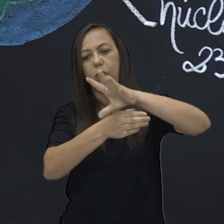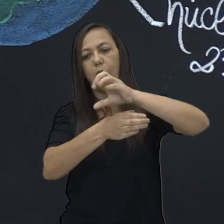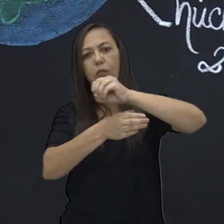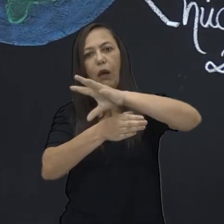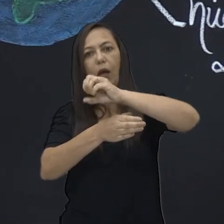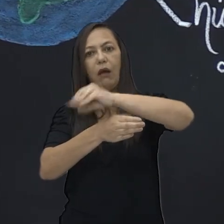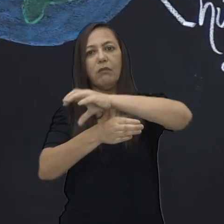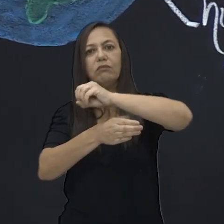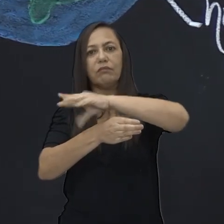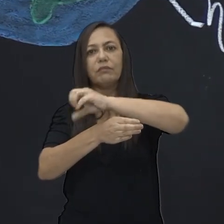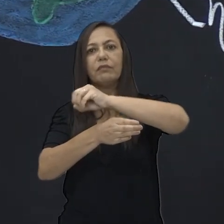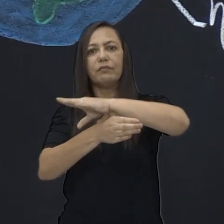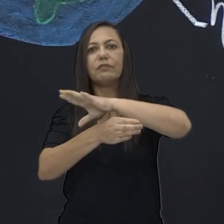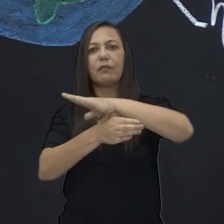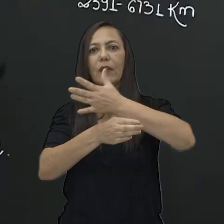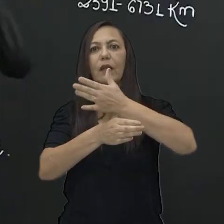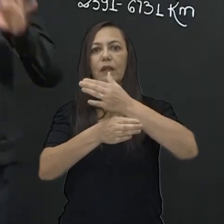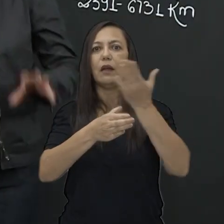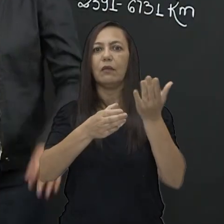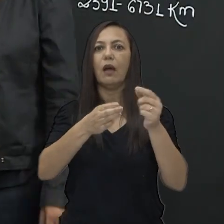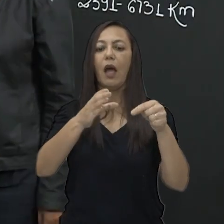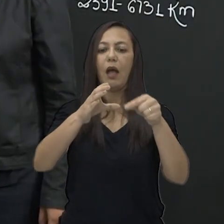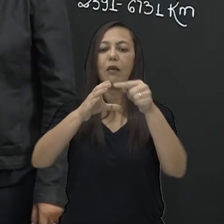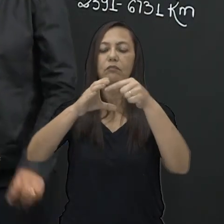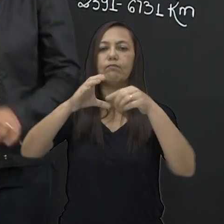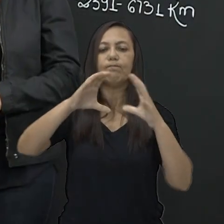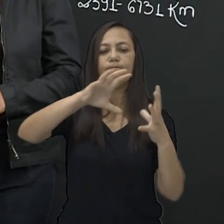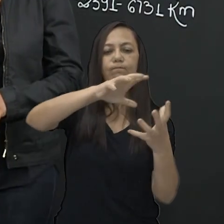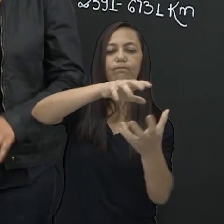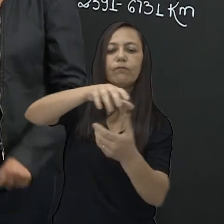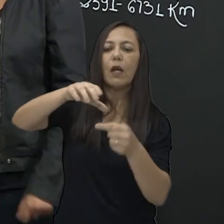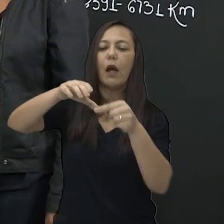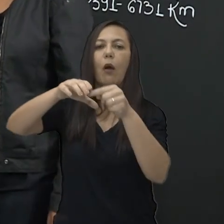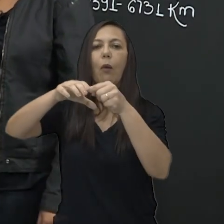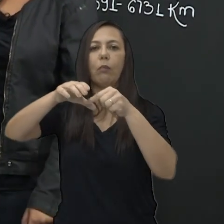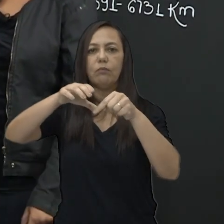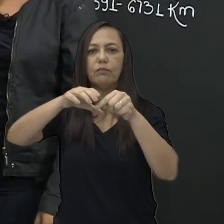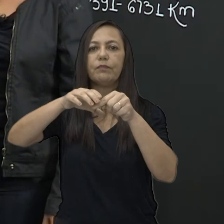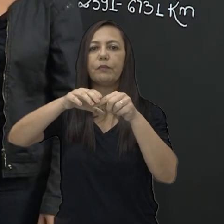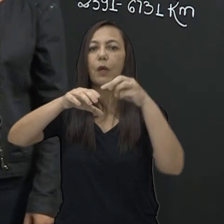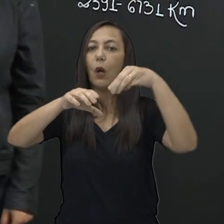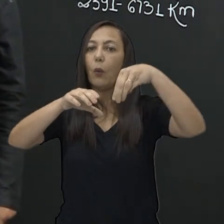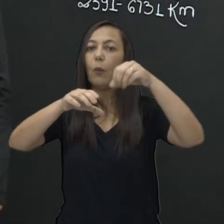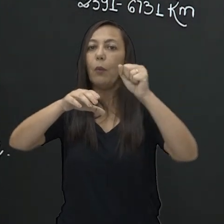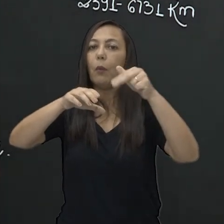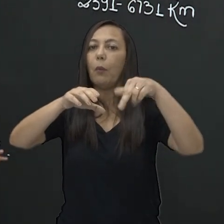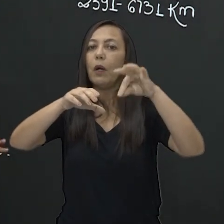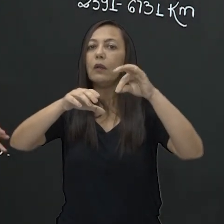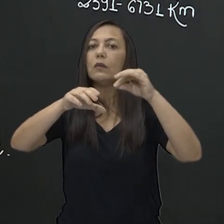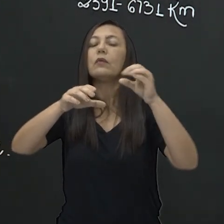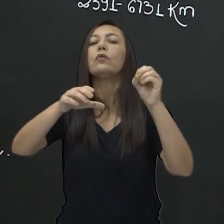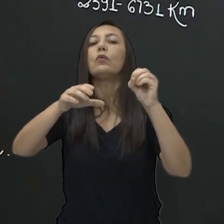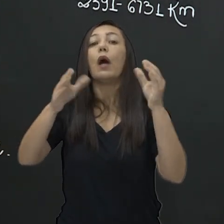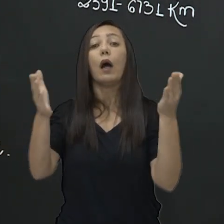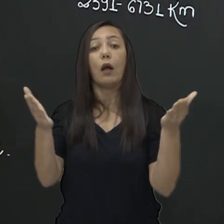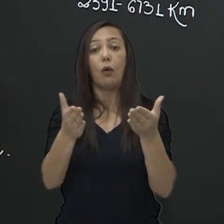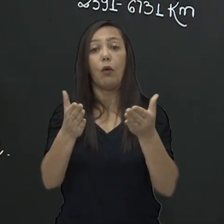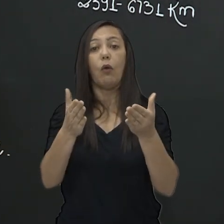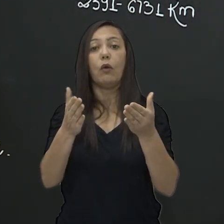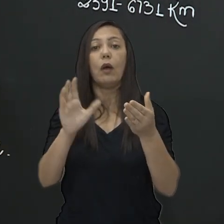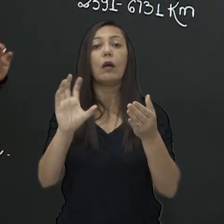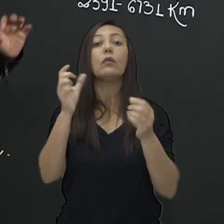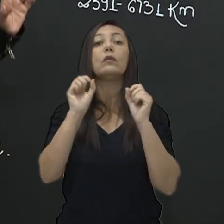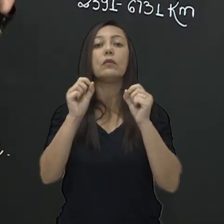Esse conteúdo do manto sendo eliminado pela pressão. E eu chego no núcleo